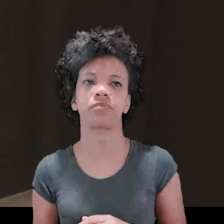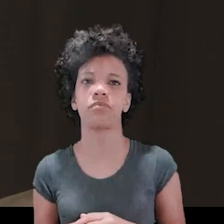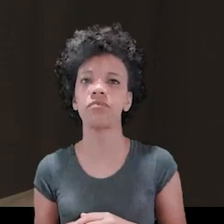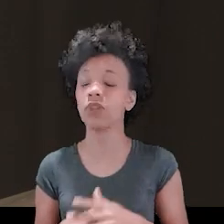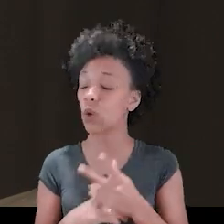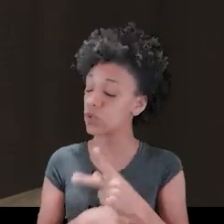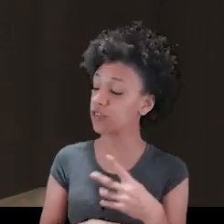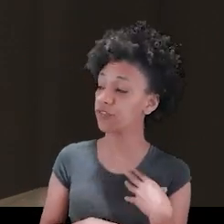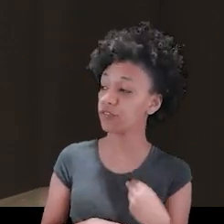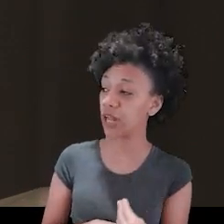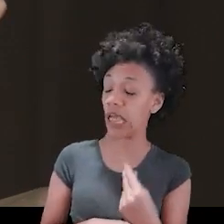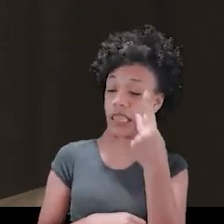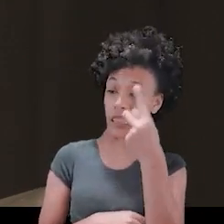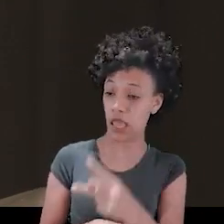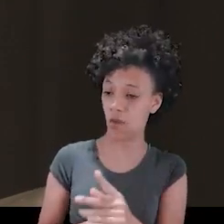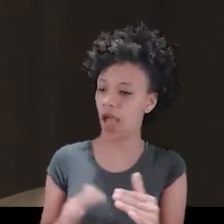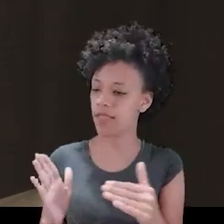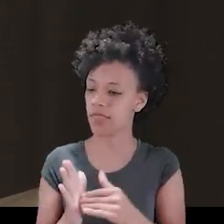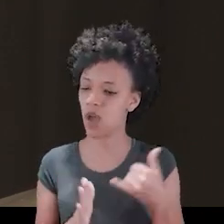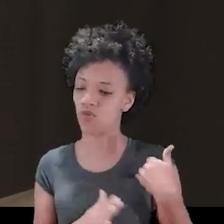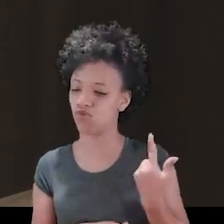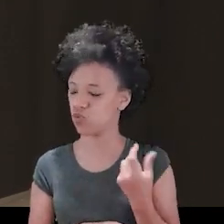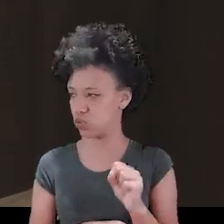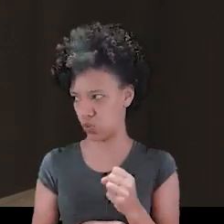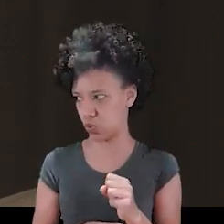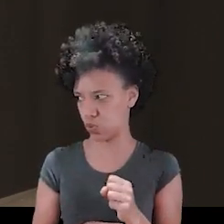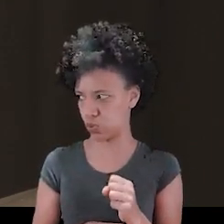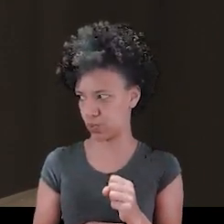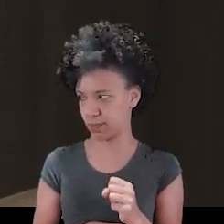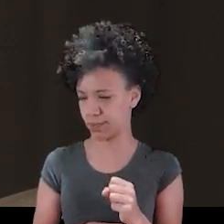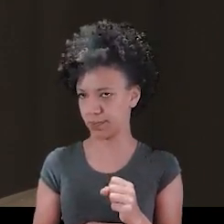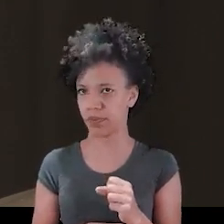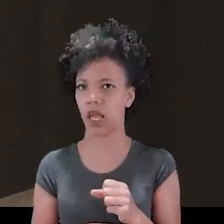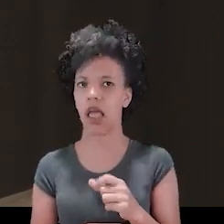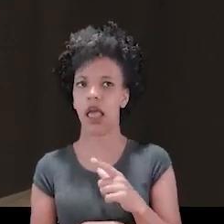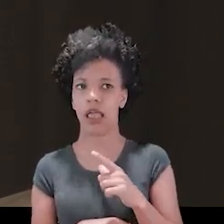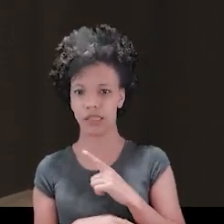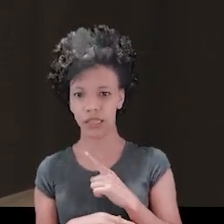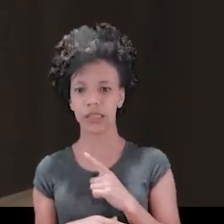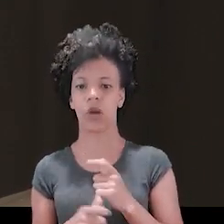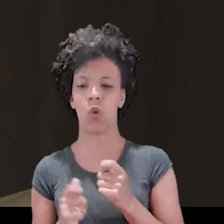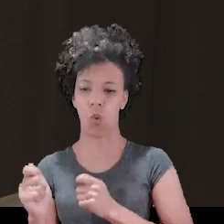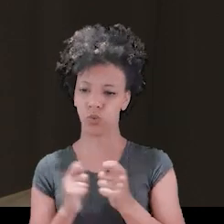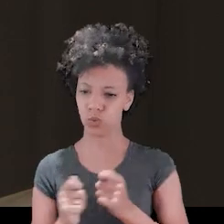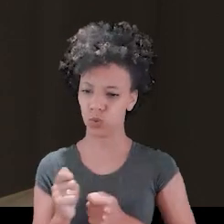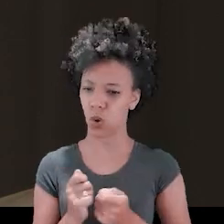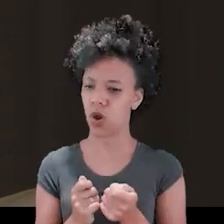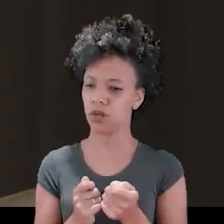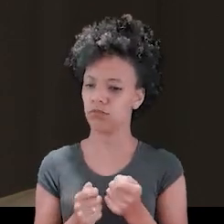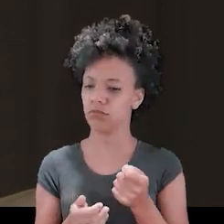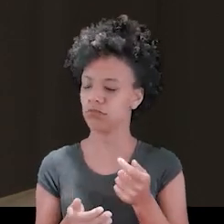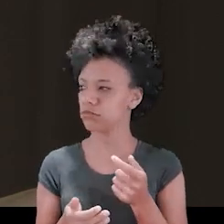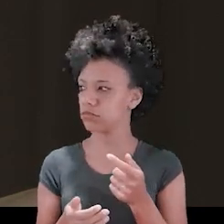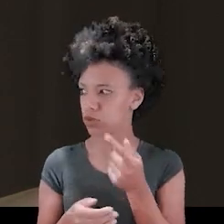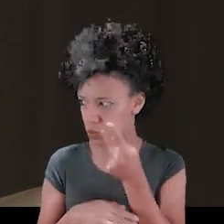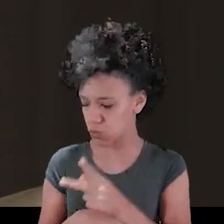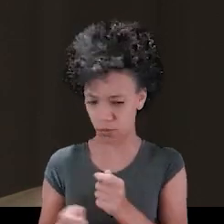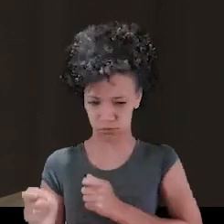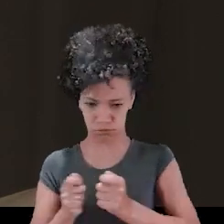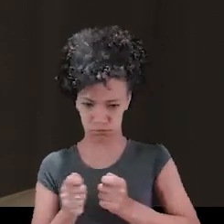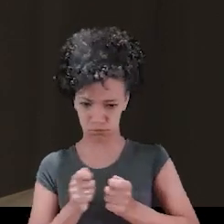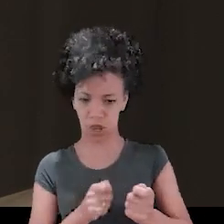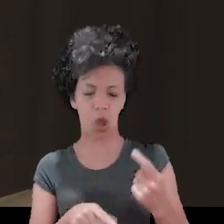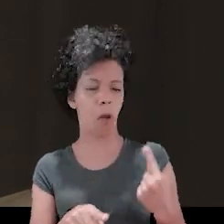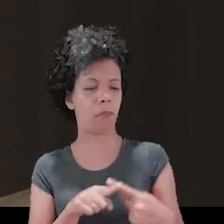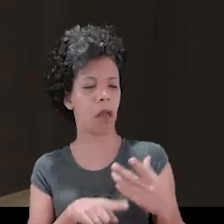aprendendo a gente acredita que o teu filho é teu até os 18 anos então ele vai agir com as conforme a sua